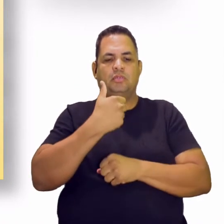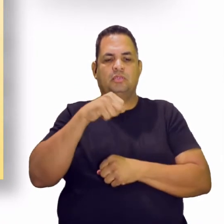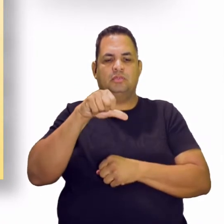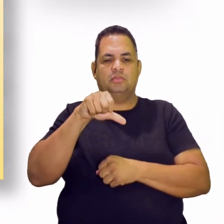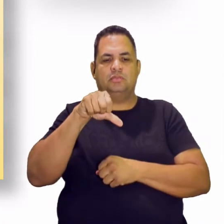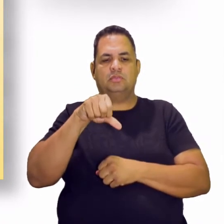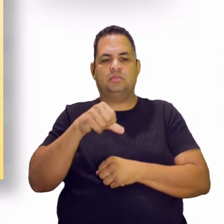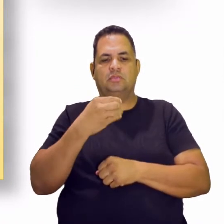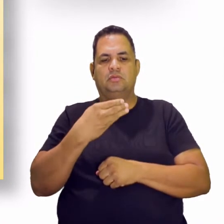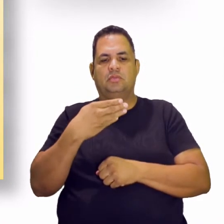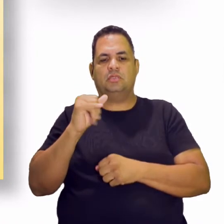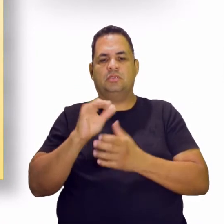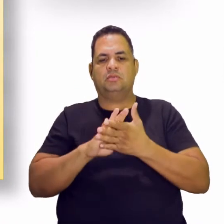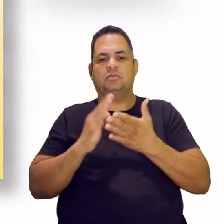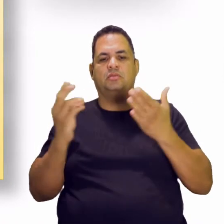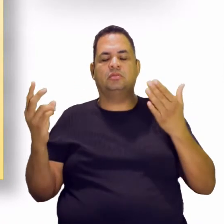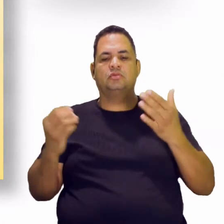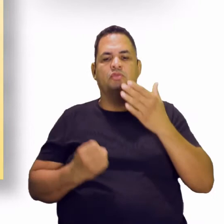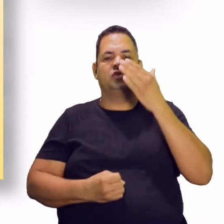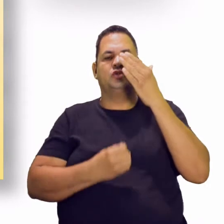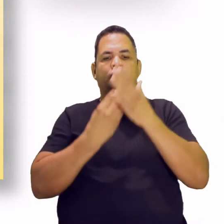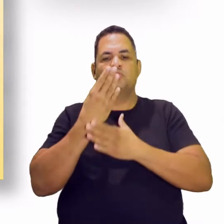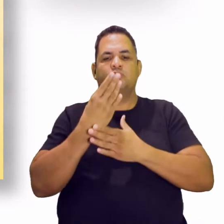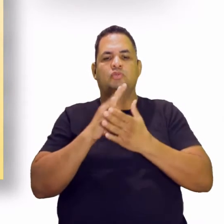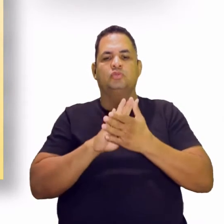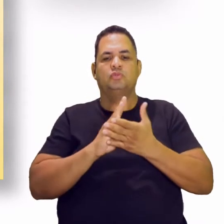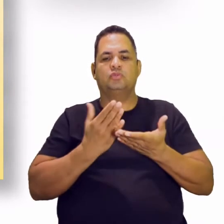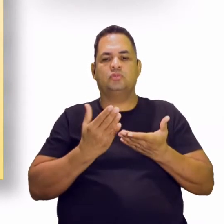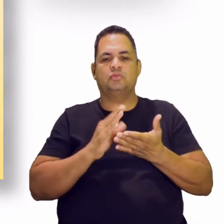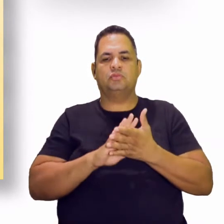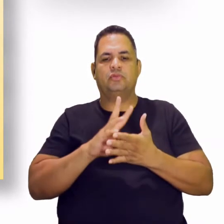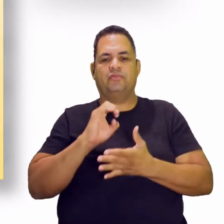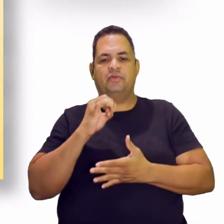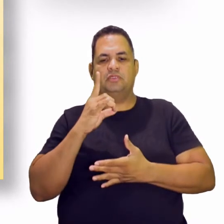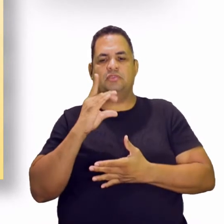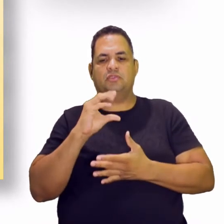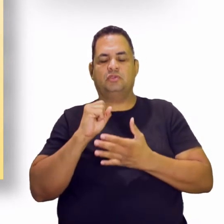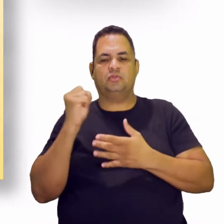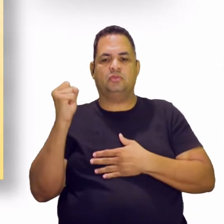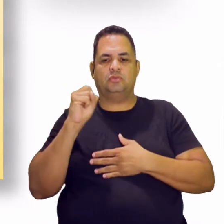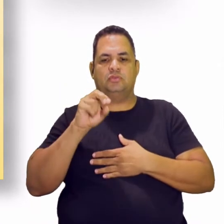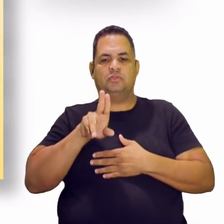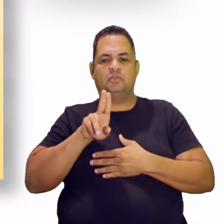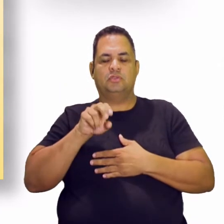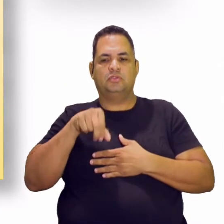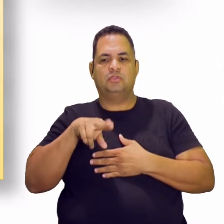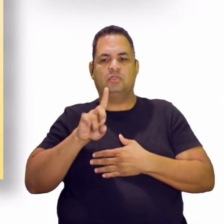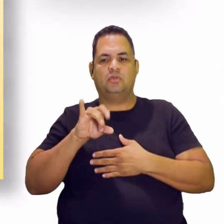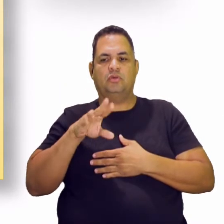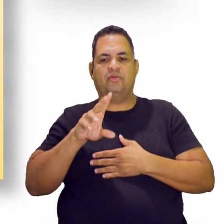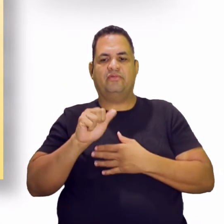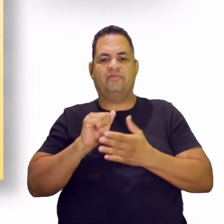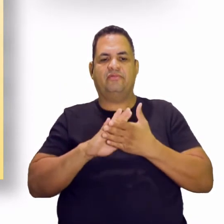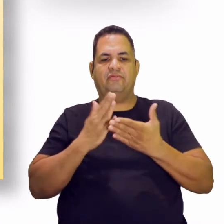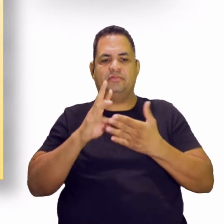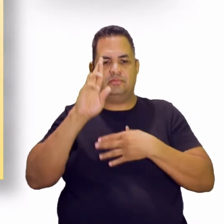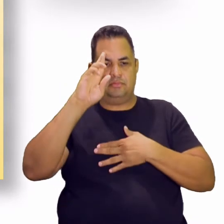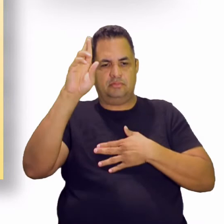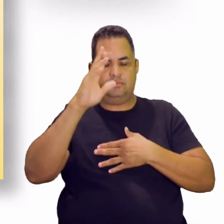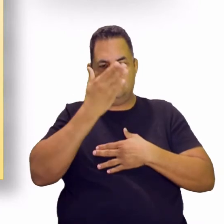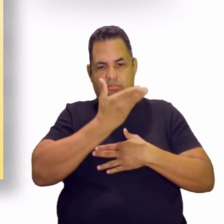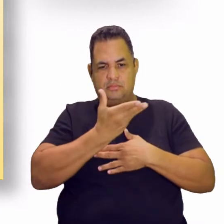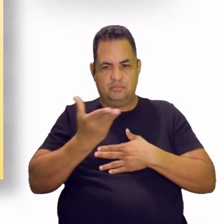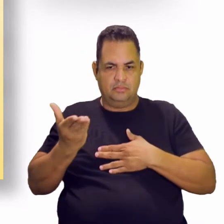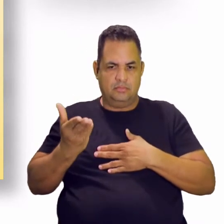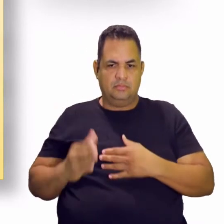1943 ocorreu um outro estilo com a estreia de Vestido de Noiva, né, sob a direção